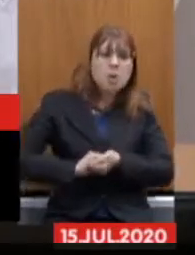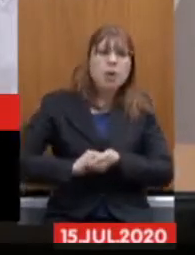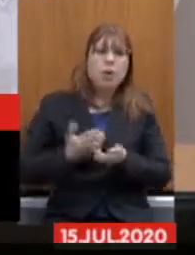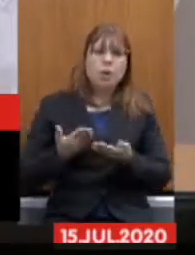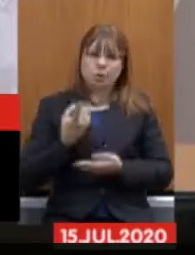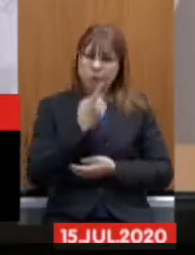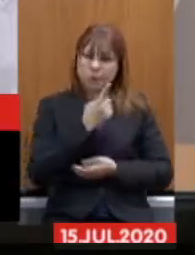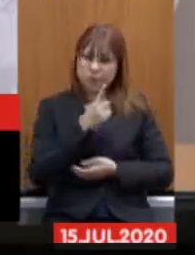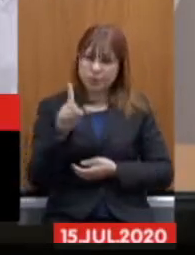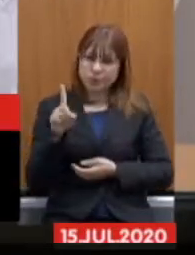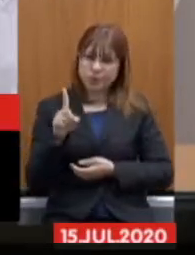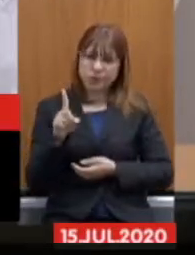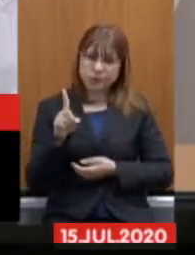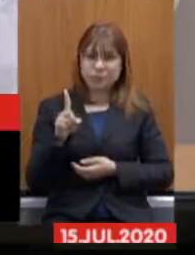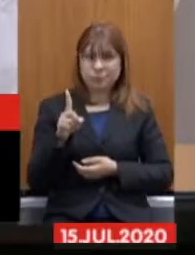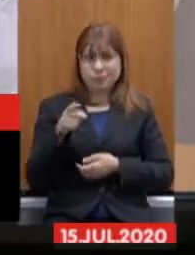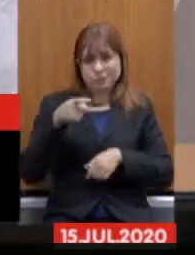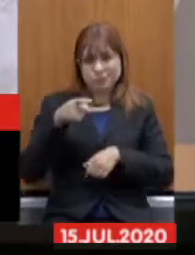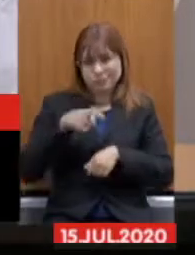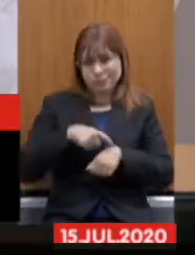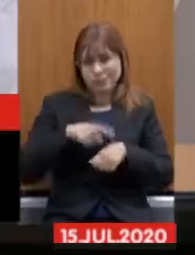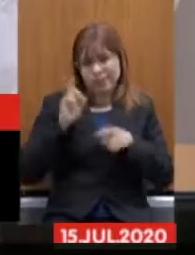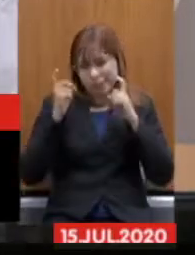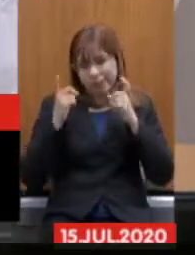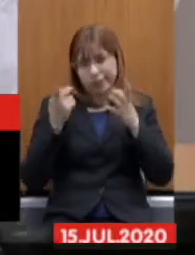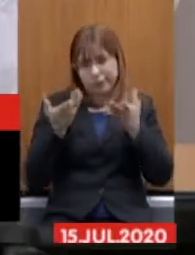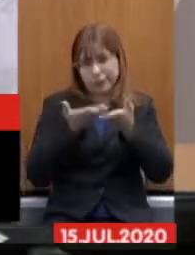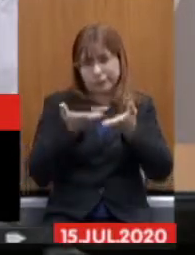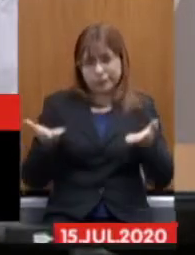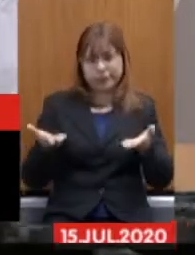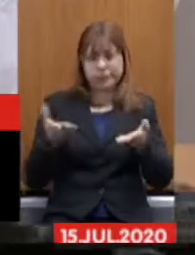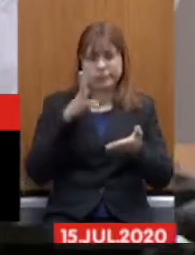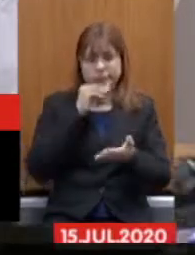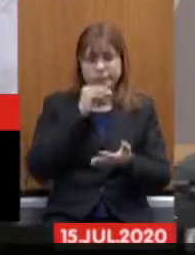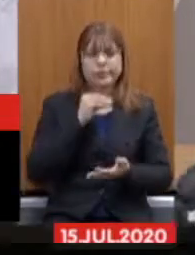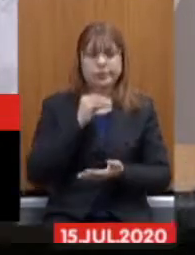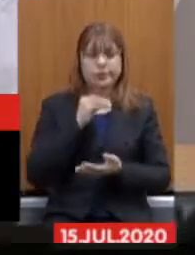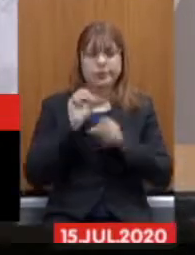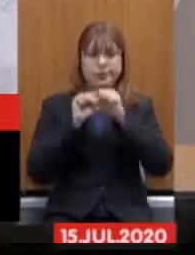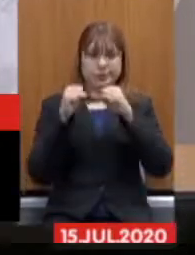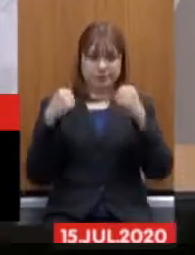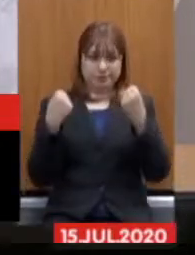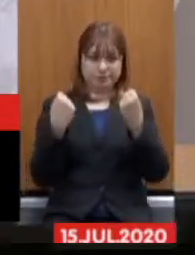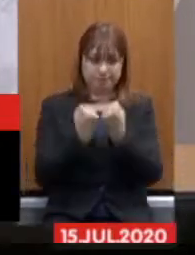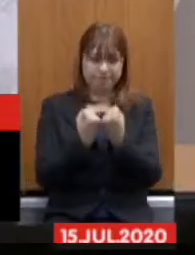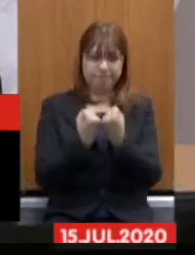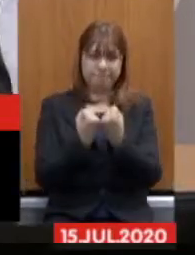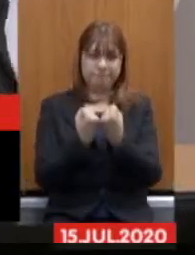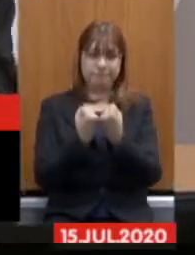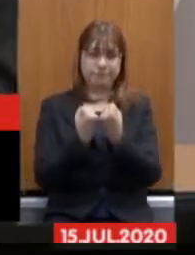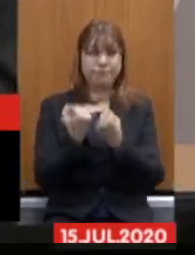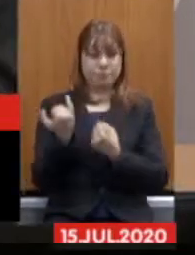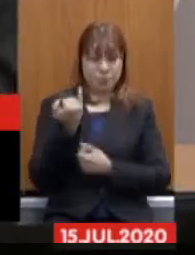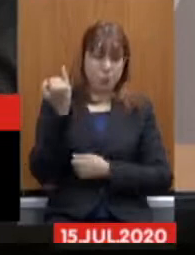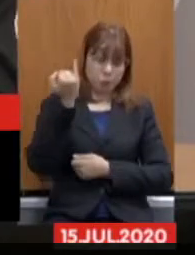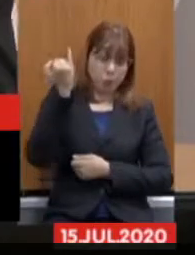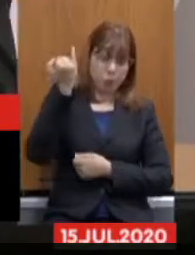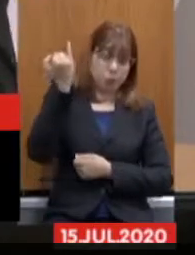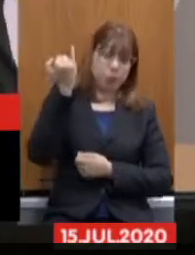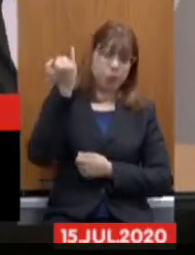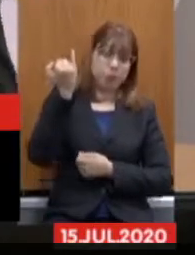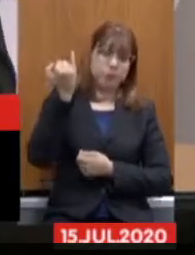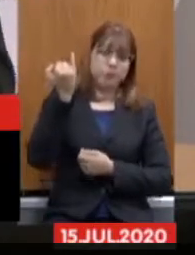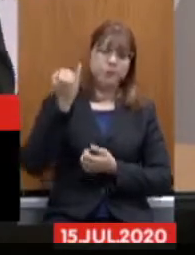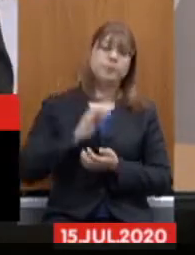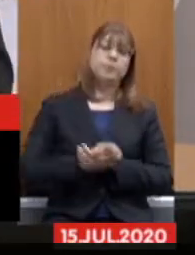última ligamos sessão entre as para com servidores né desse seminário importante